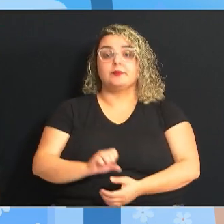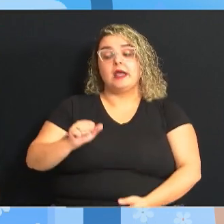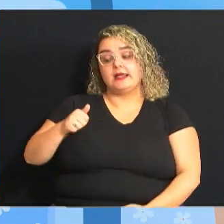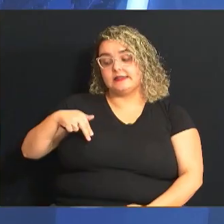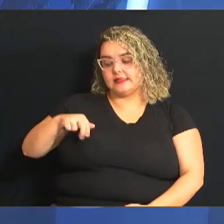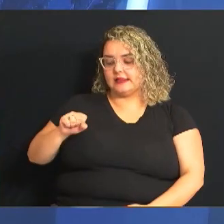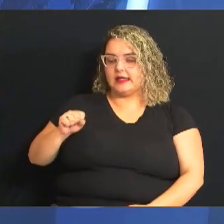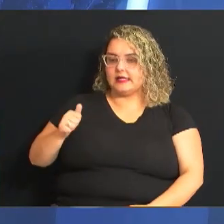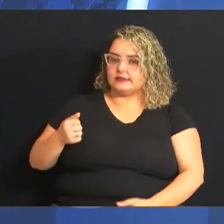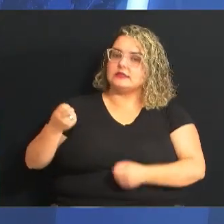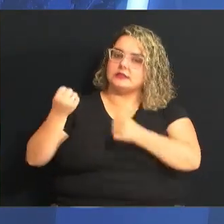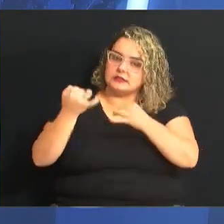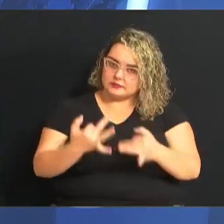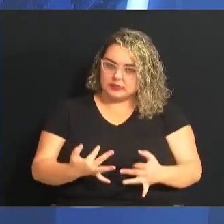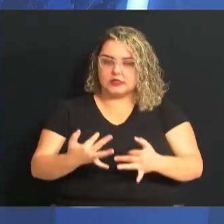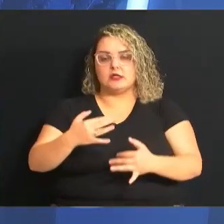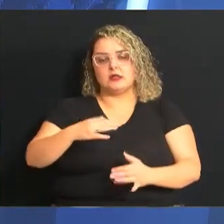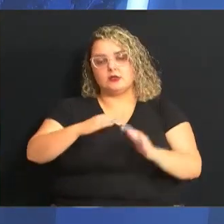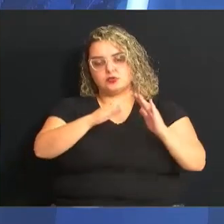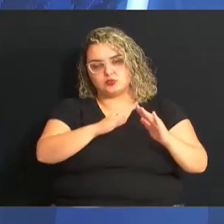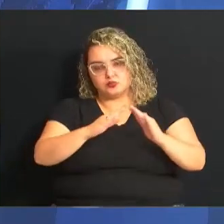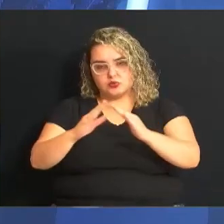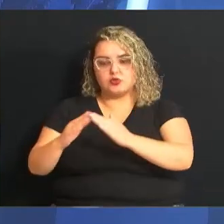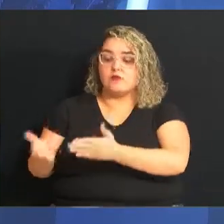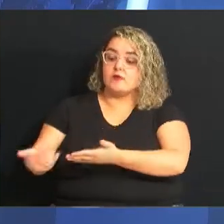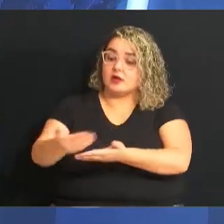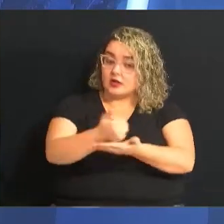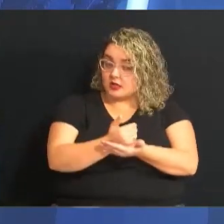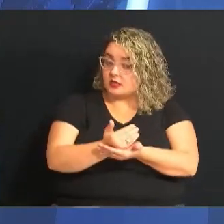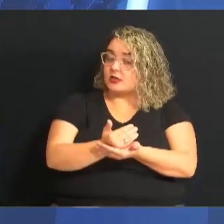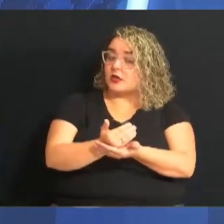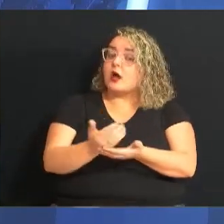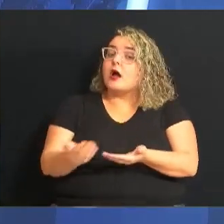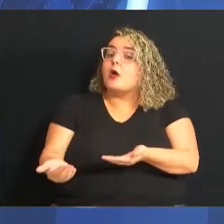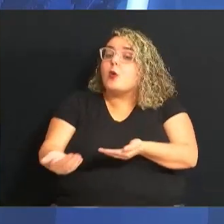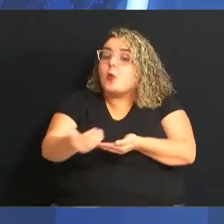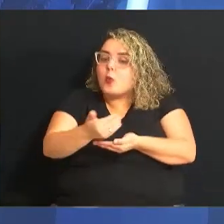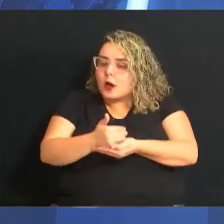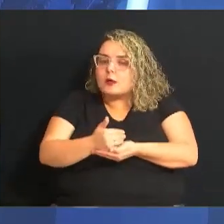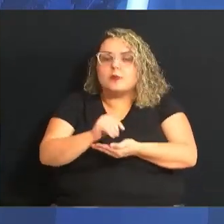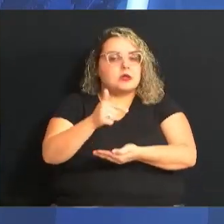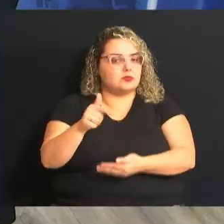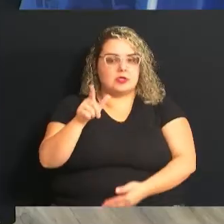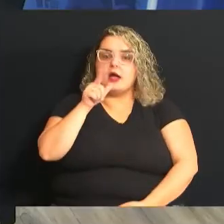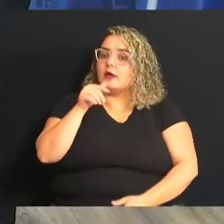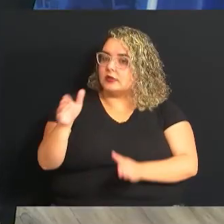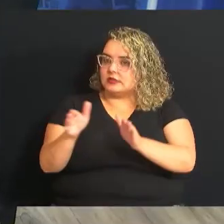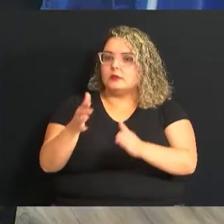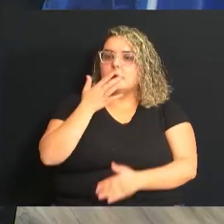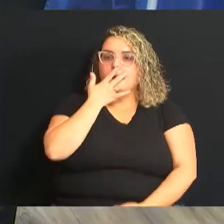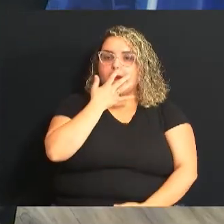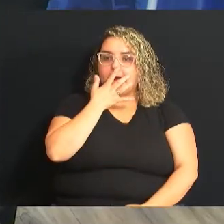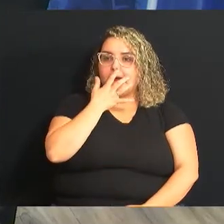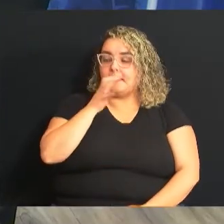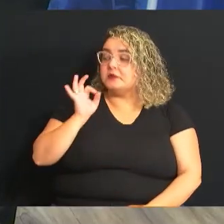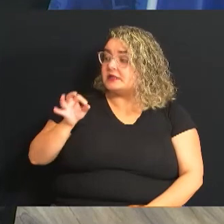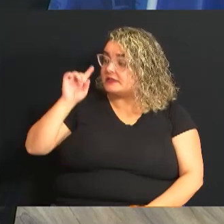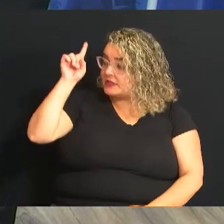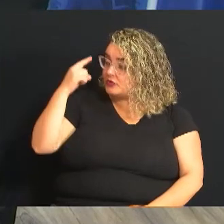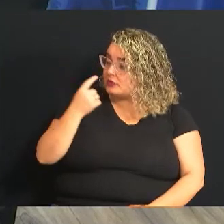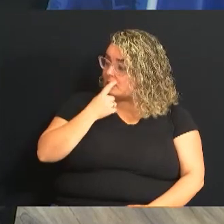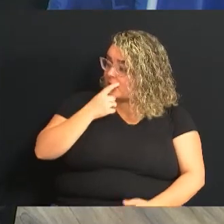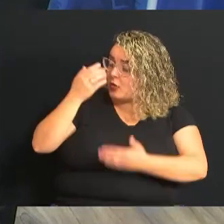dia 3, 281 lotes em fim de vida útil que podem ser usados para desmonte, ou